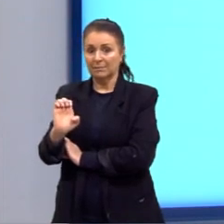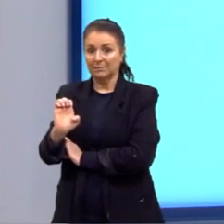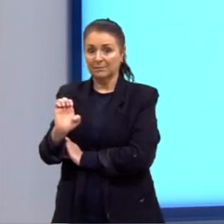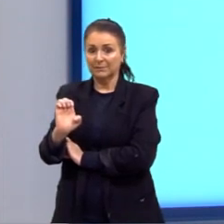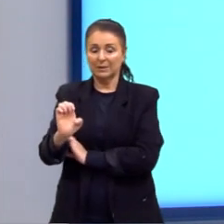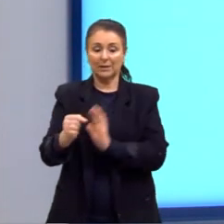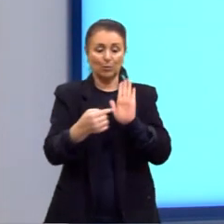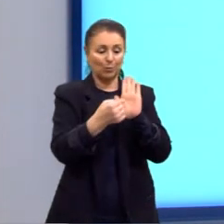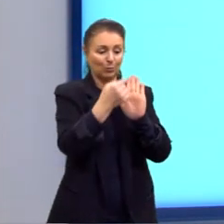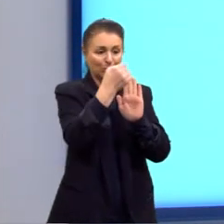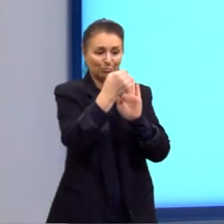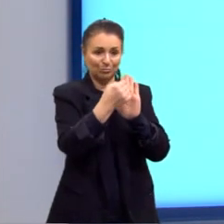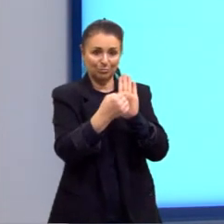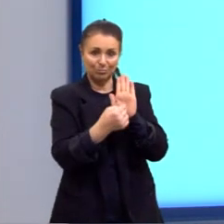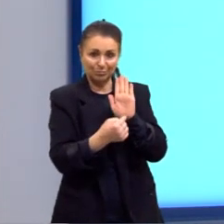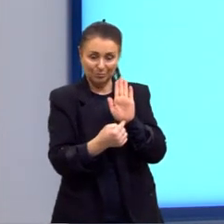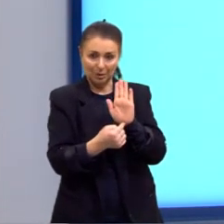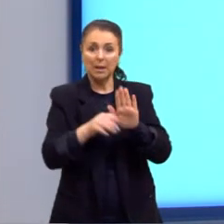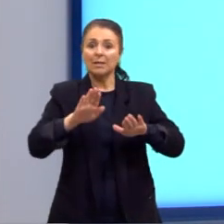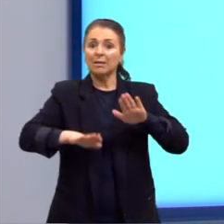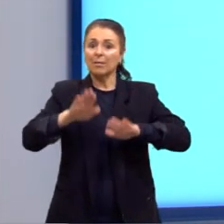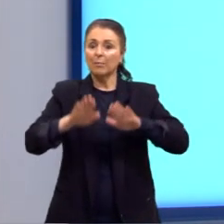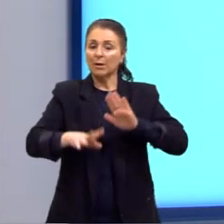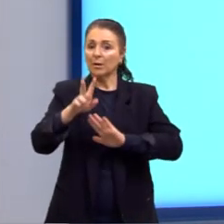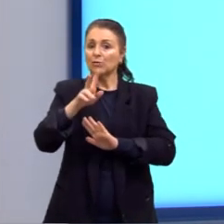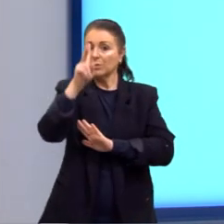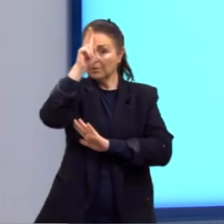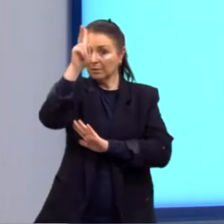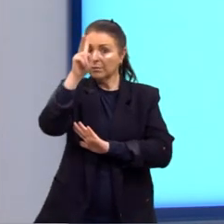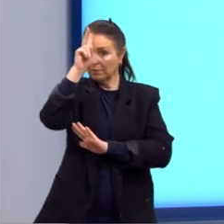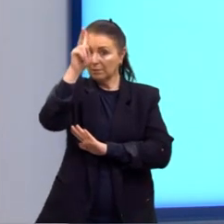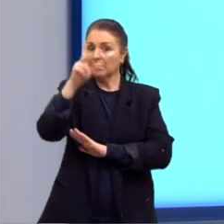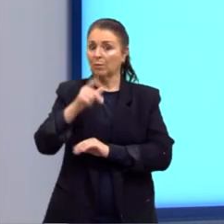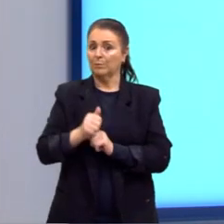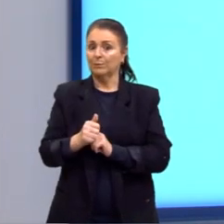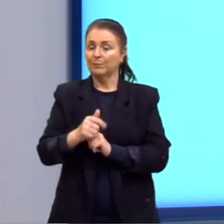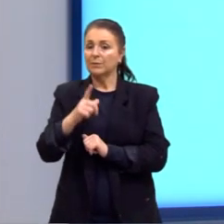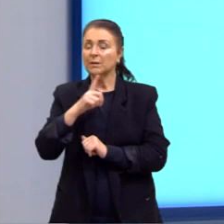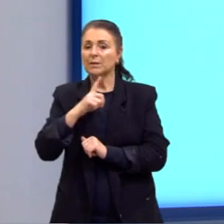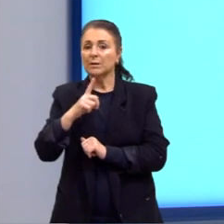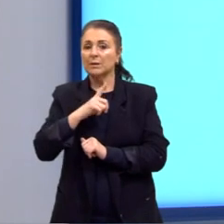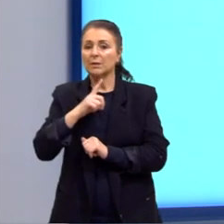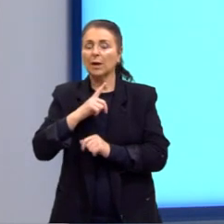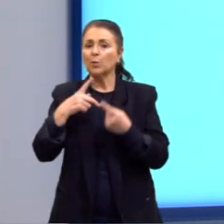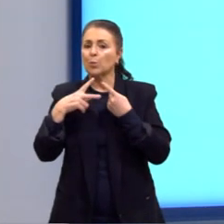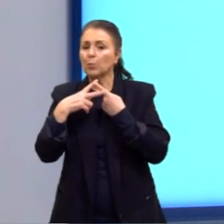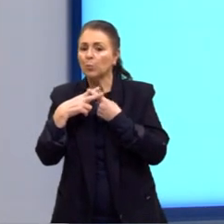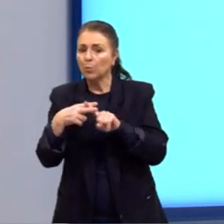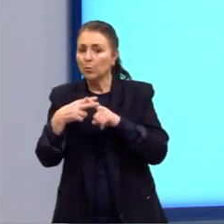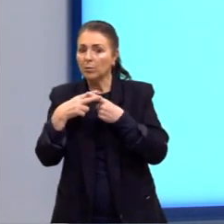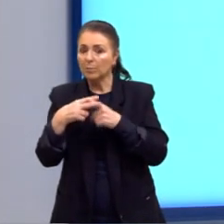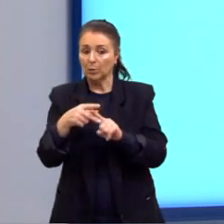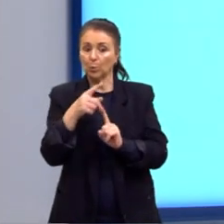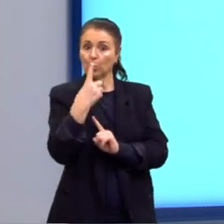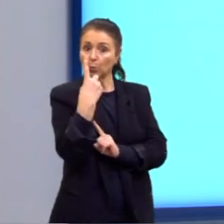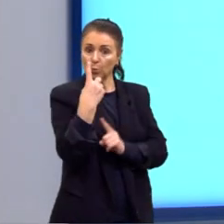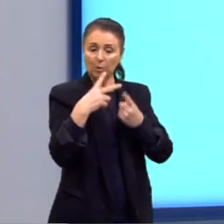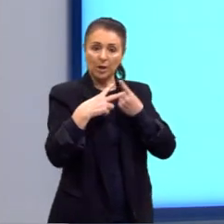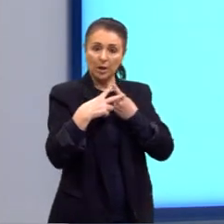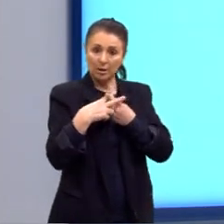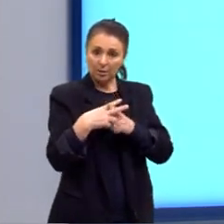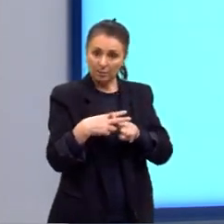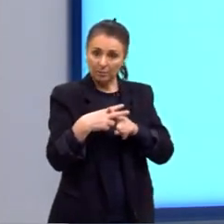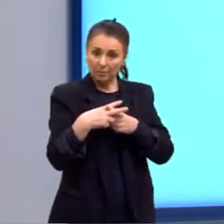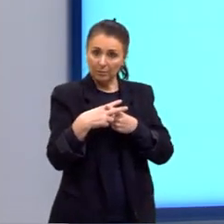ele botou os pontos aqui dependendo da tentar atenção especificado ele tem então equipamento que opera um equipamento